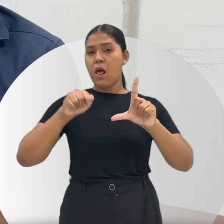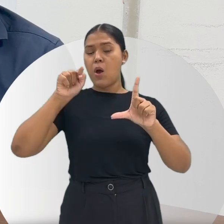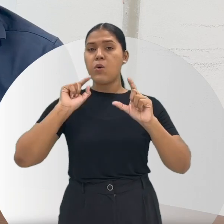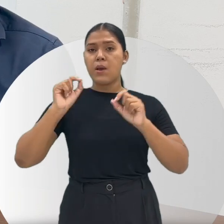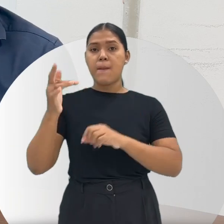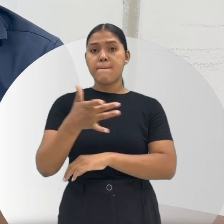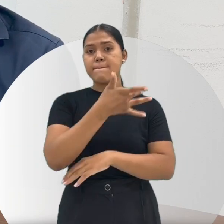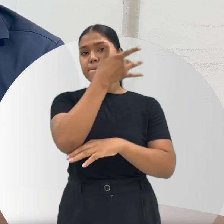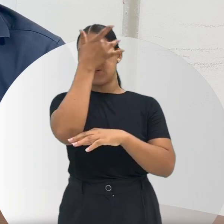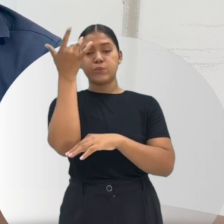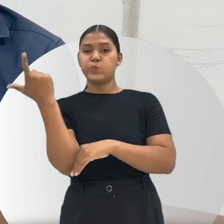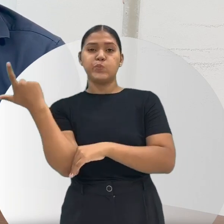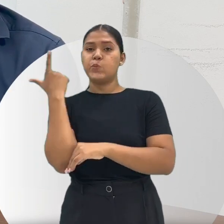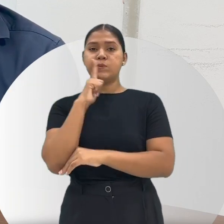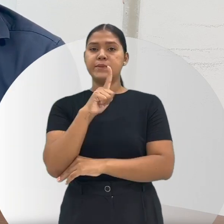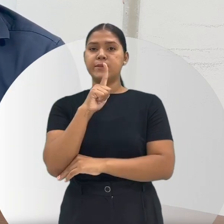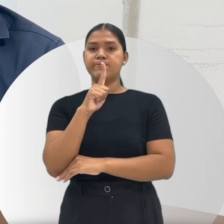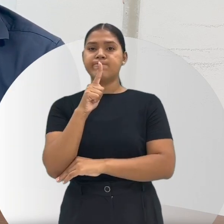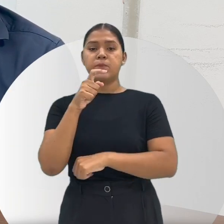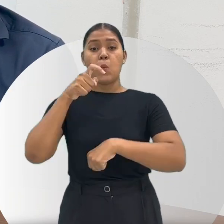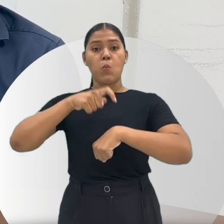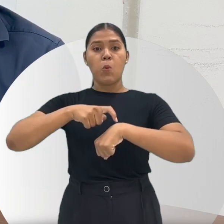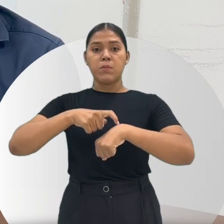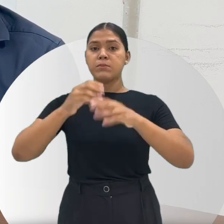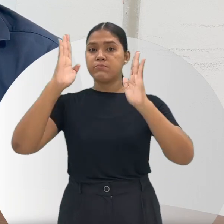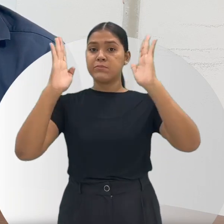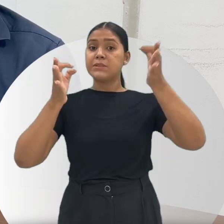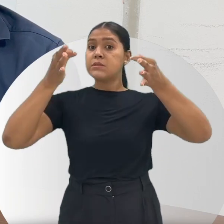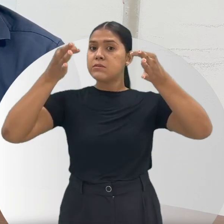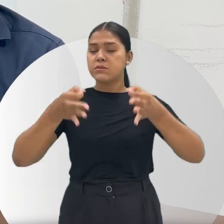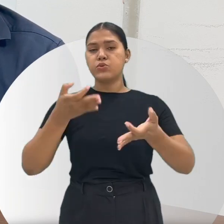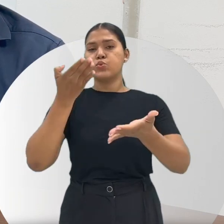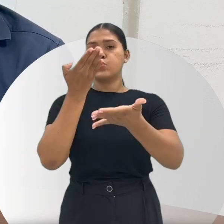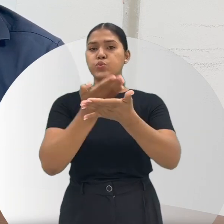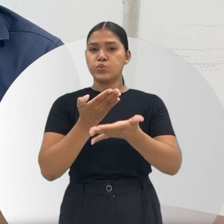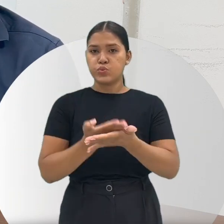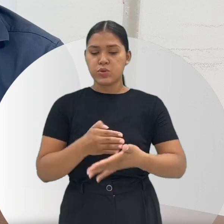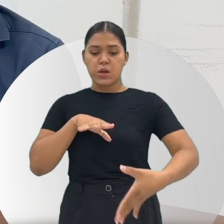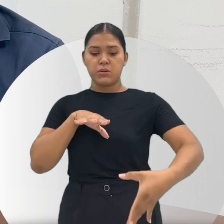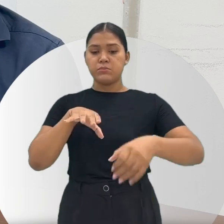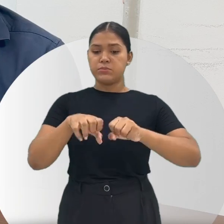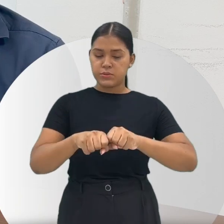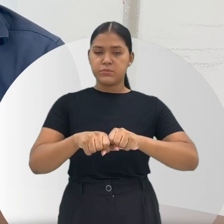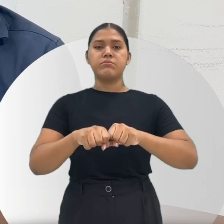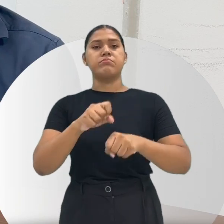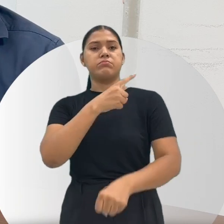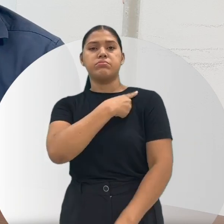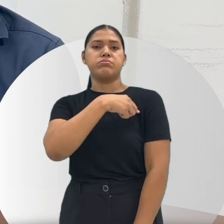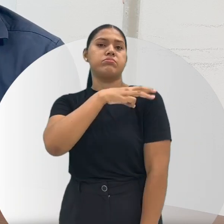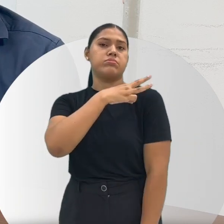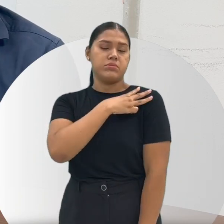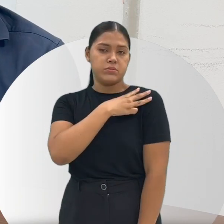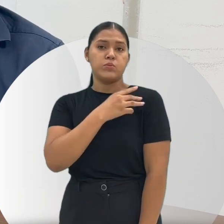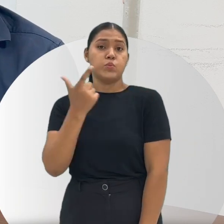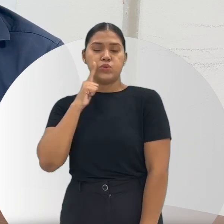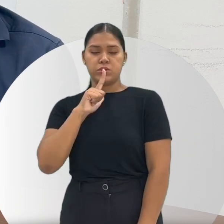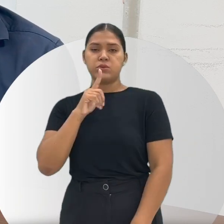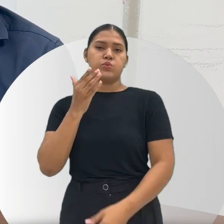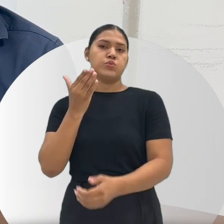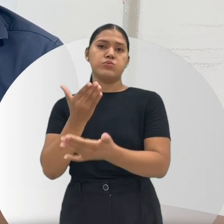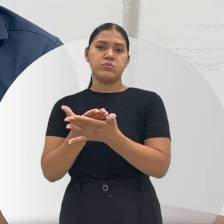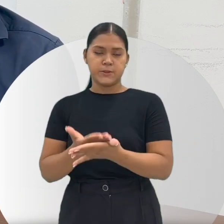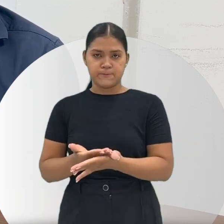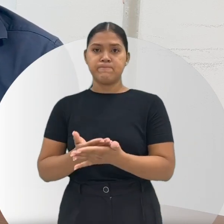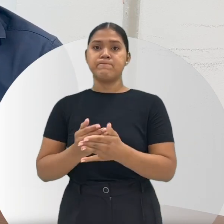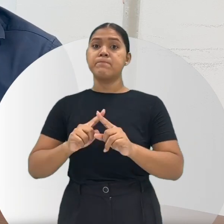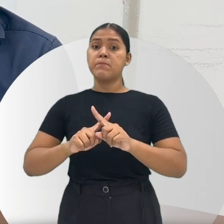que, infelizmente, não puderam, num momento oportuno, desenvolver seu ambiente educacional, poder estudar e obter uma qualificação. Então, agora,